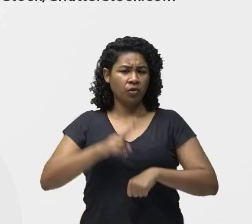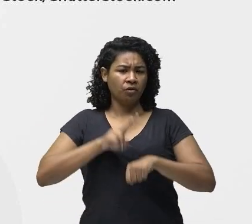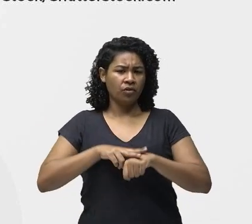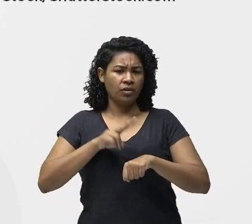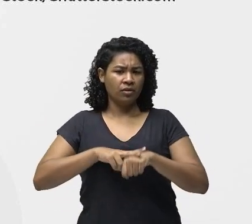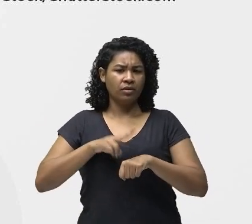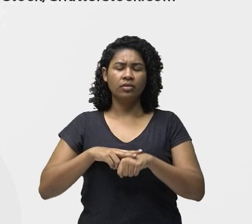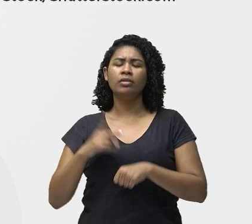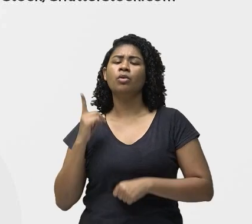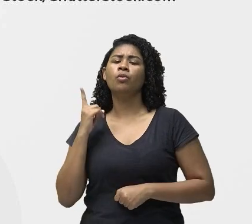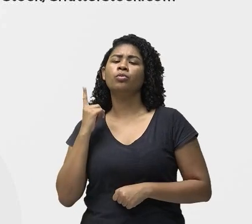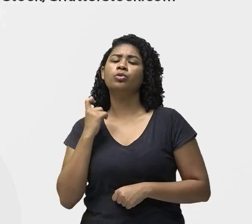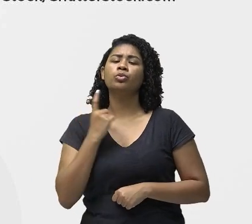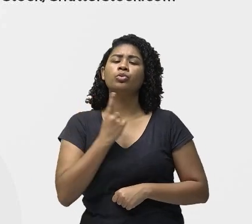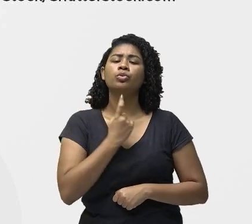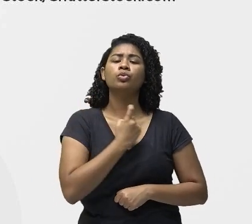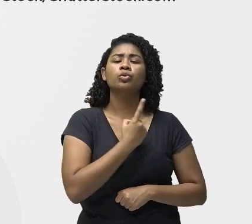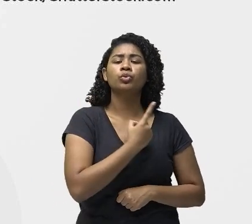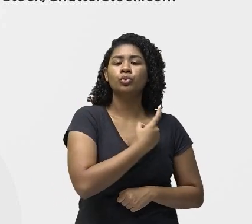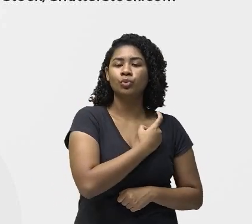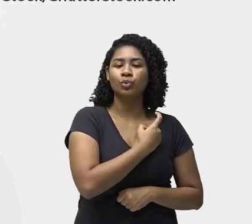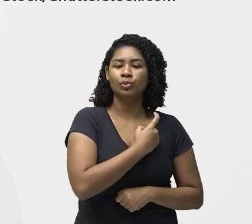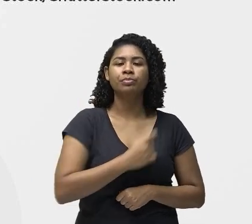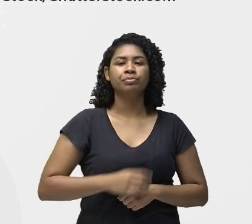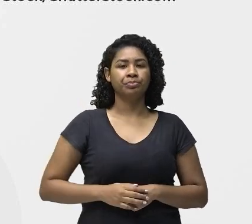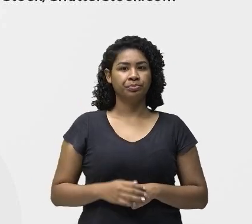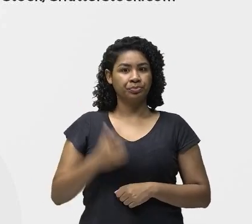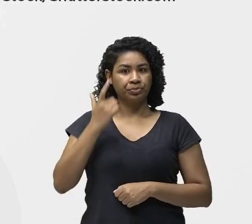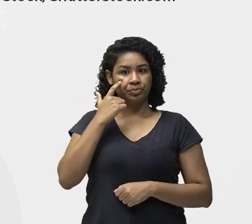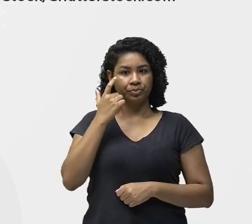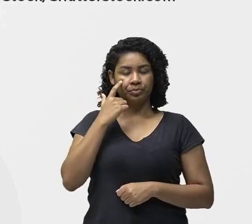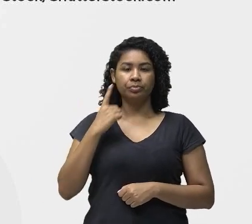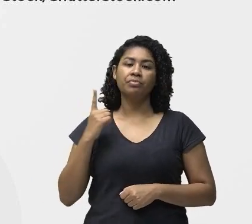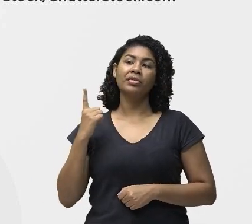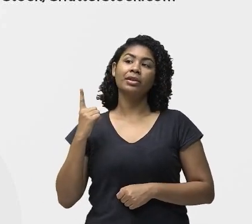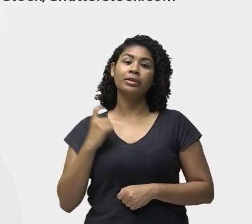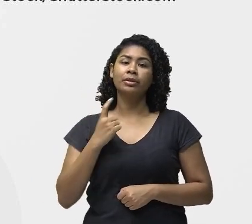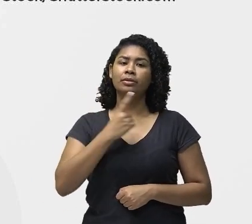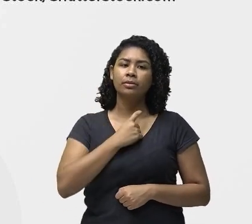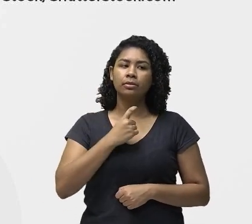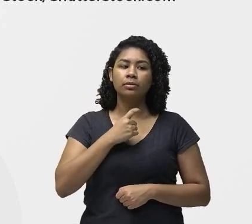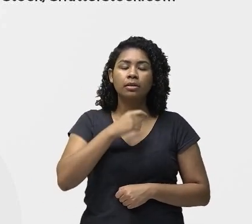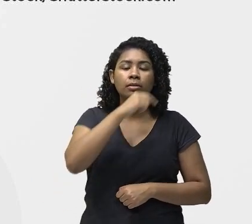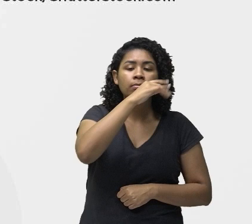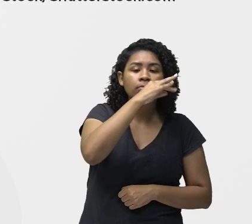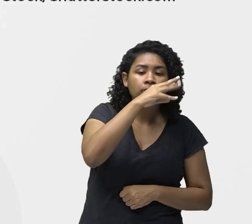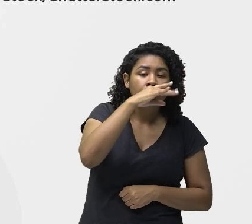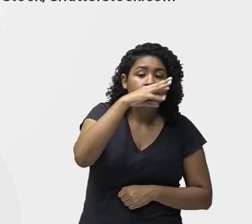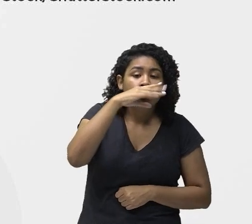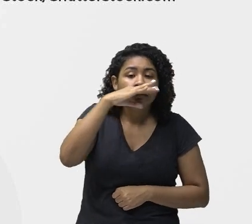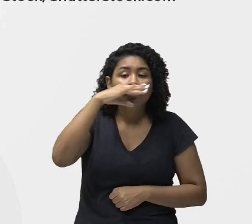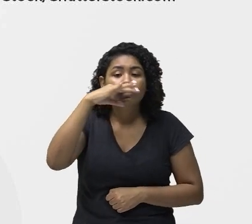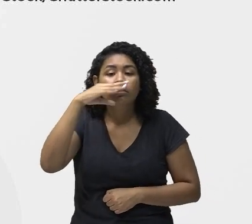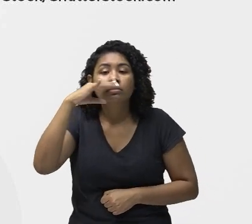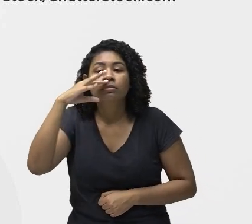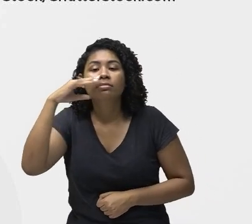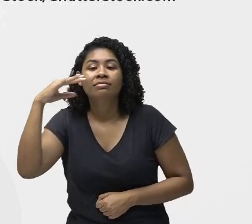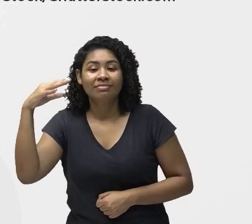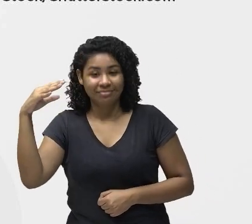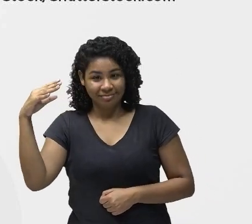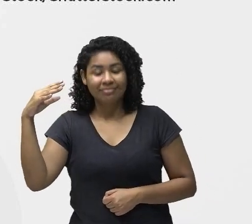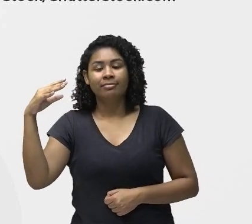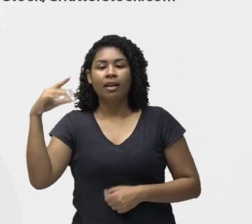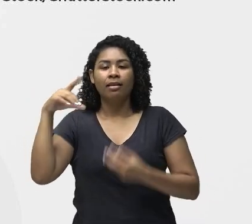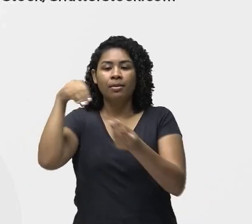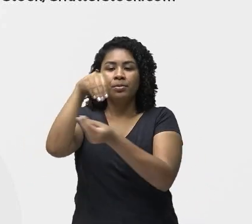perfume, quando o vidro de perfume é aberto e o cheiro se espalha pelo ambiente, pois o aroma volátil